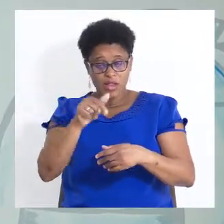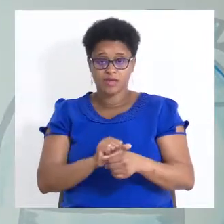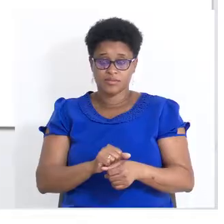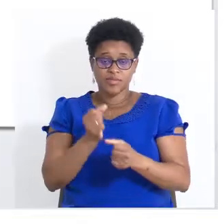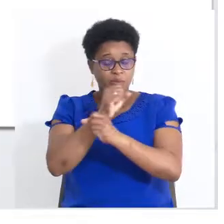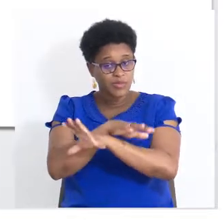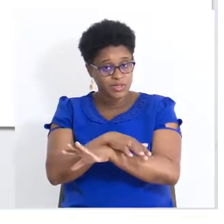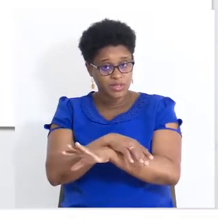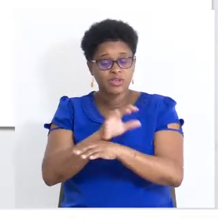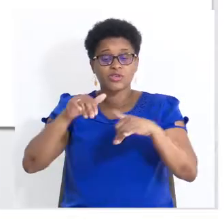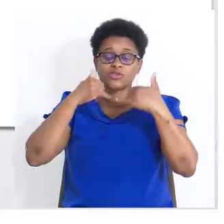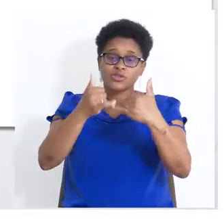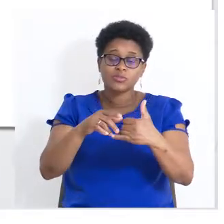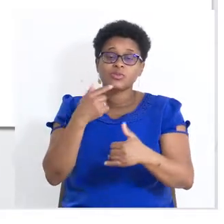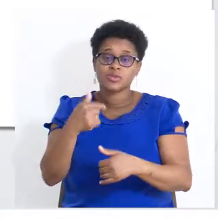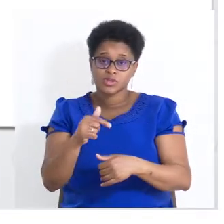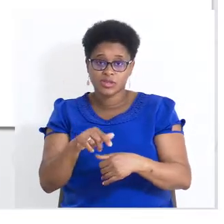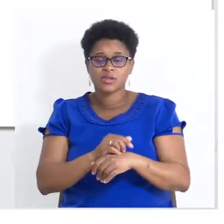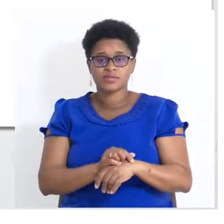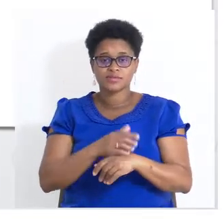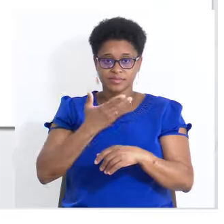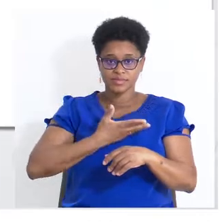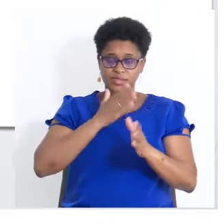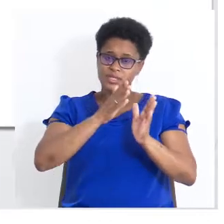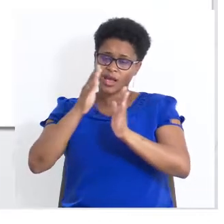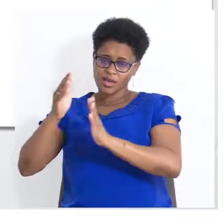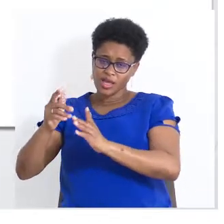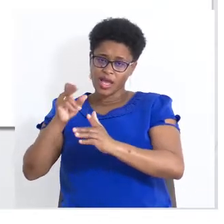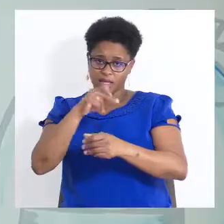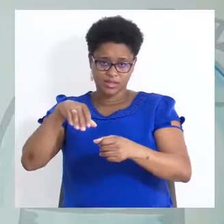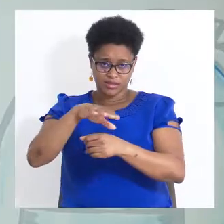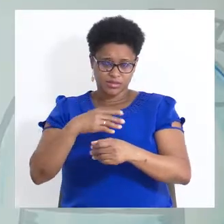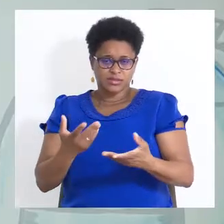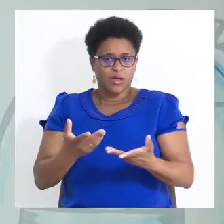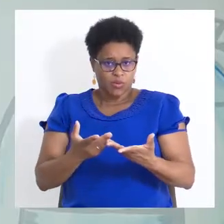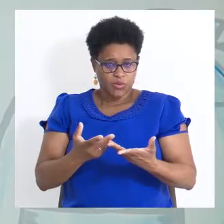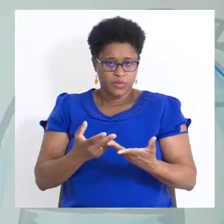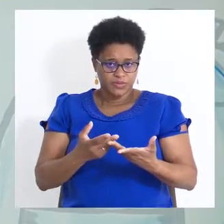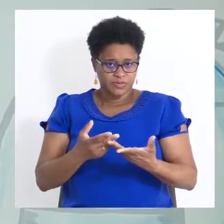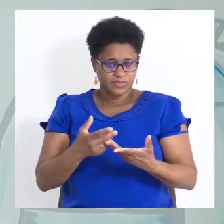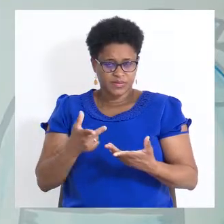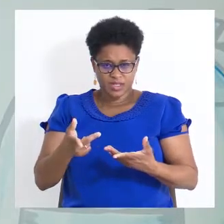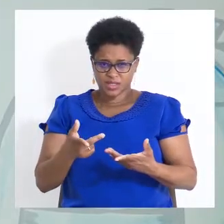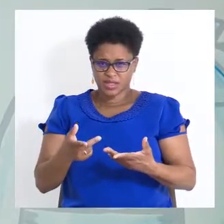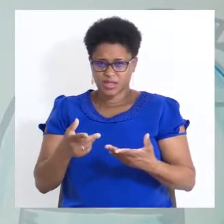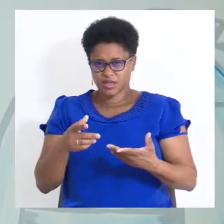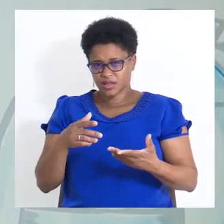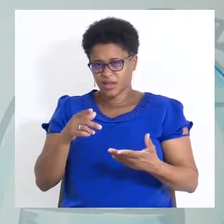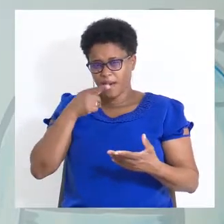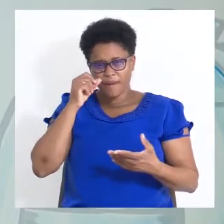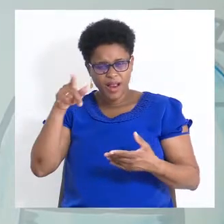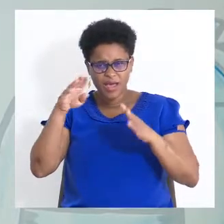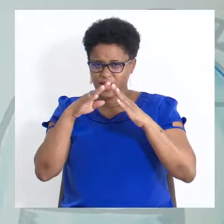publicidade. E depois tem aquilo que nós chamamos de desencadear a ação. Desencadear a ação é só ir lá a casa,